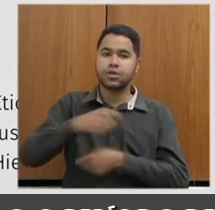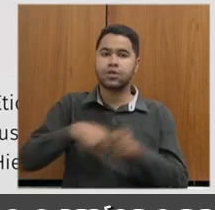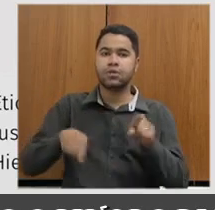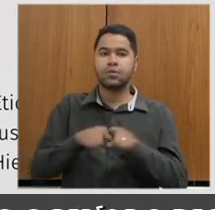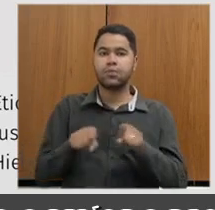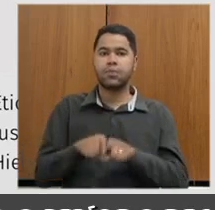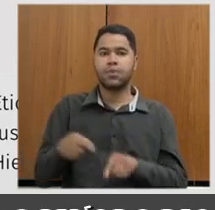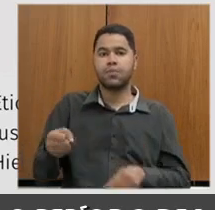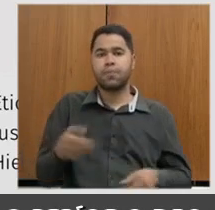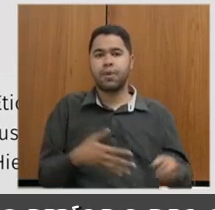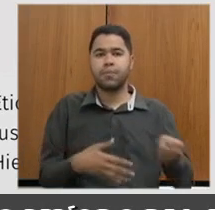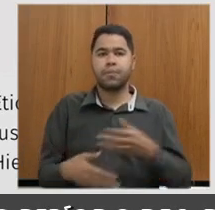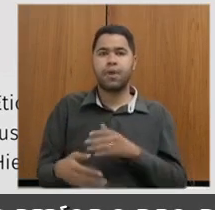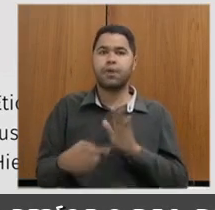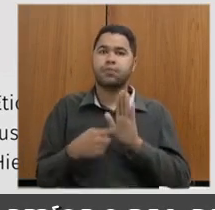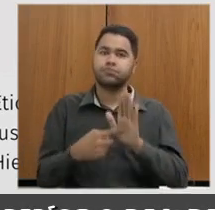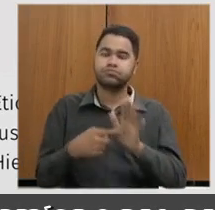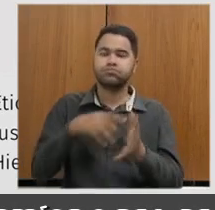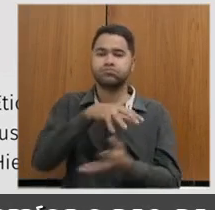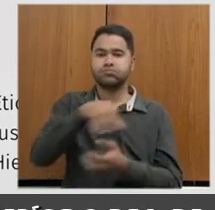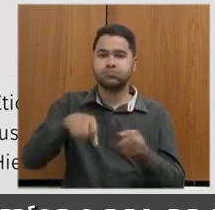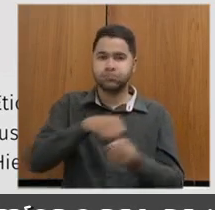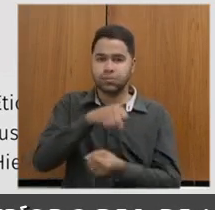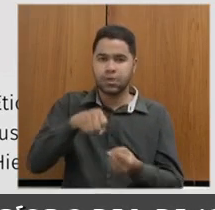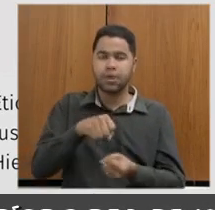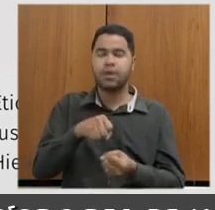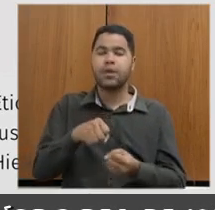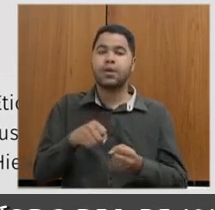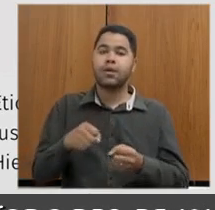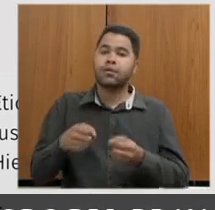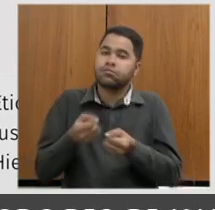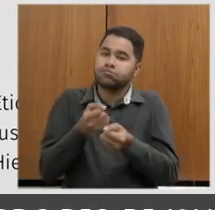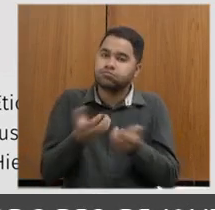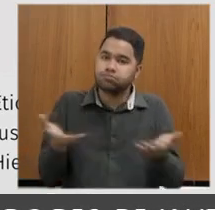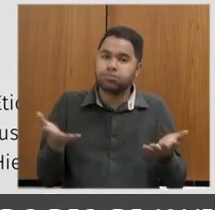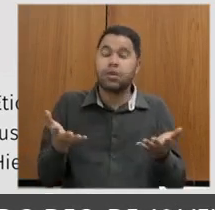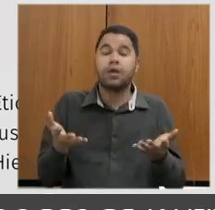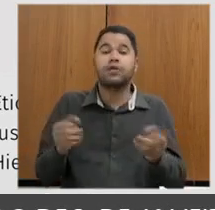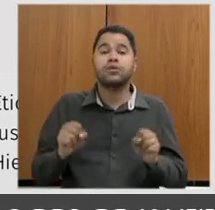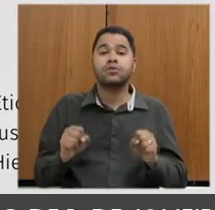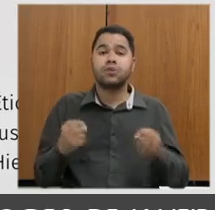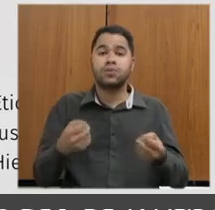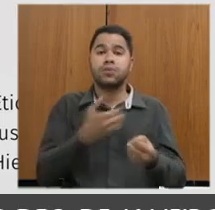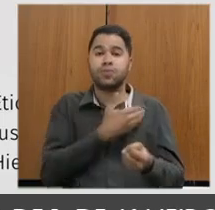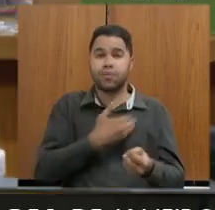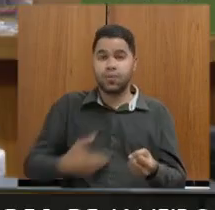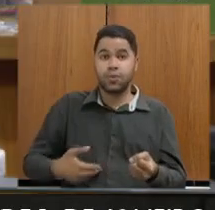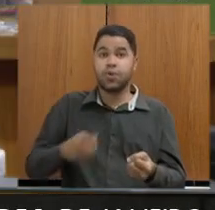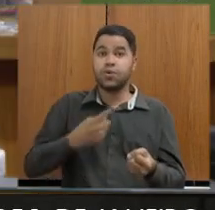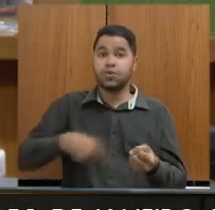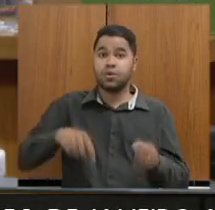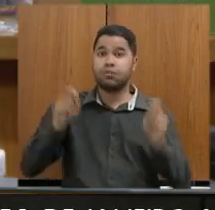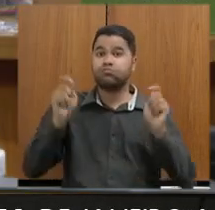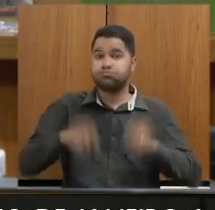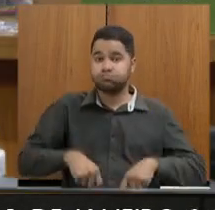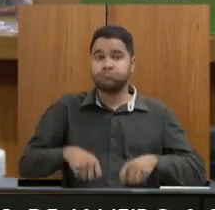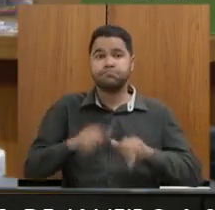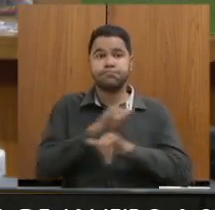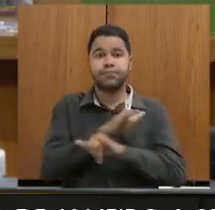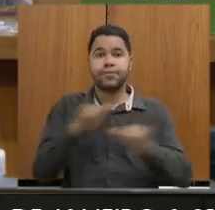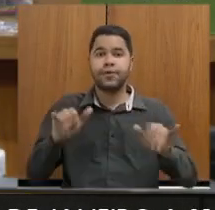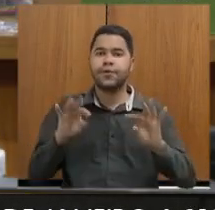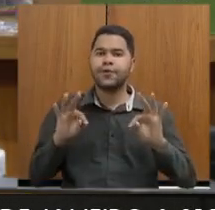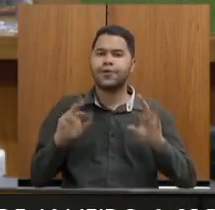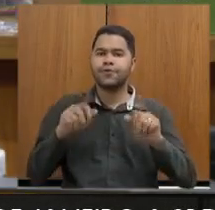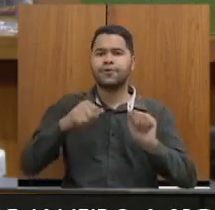inovação exemplo de sustentabilidade efetividade na prestação de serviço da Segurança Pública então nós podemos afirmar é que em